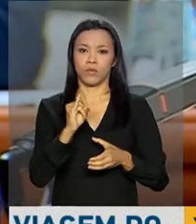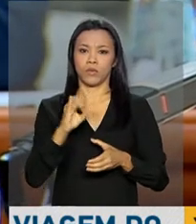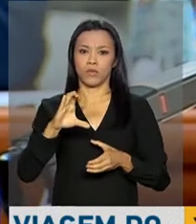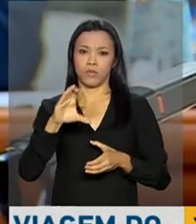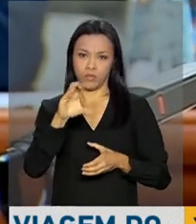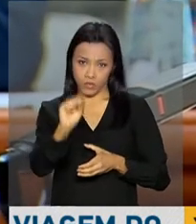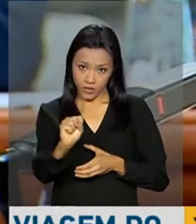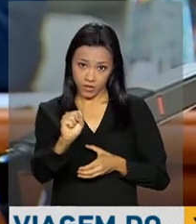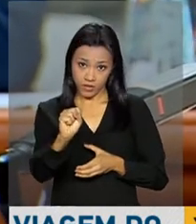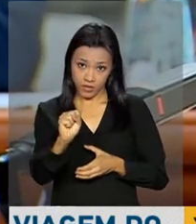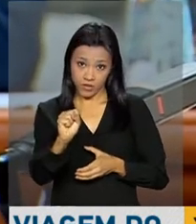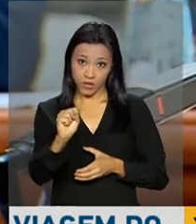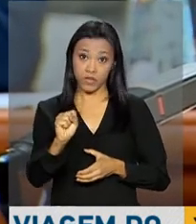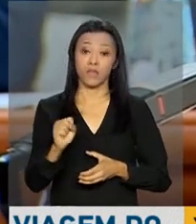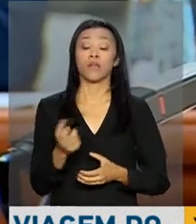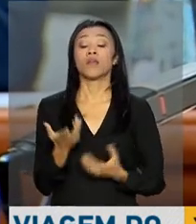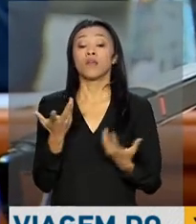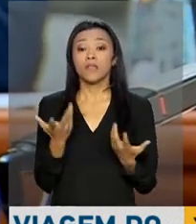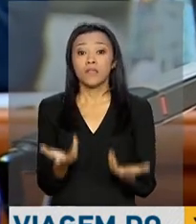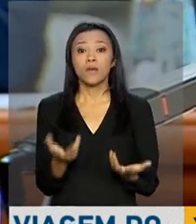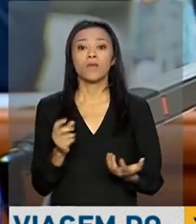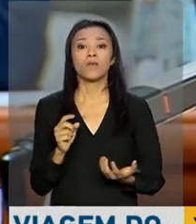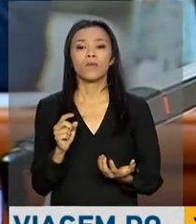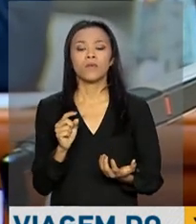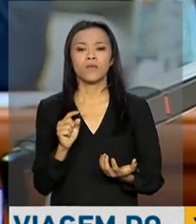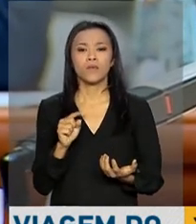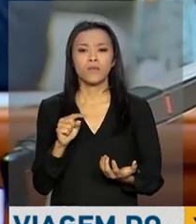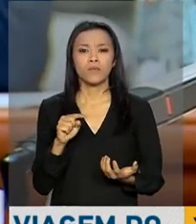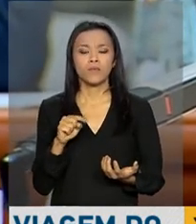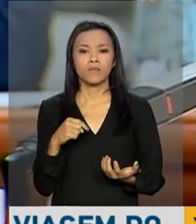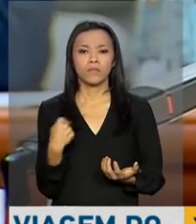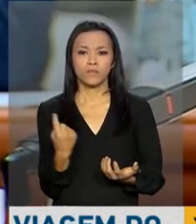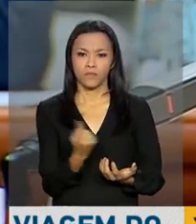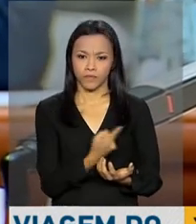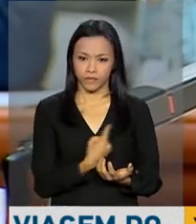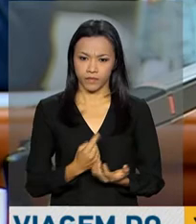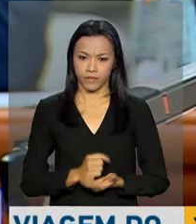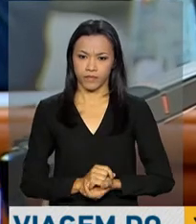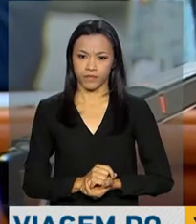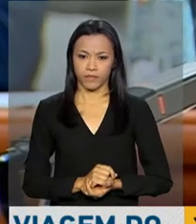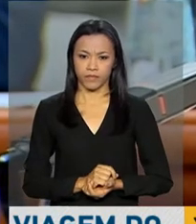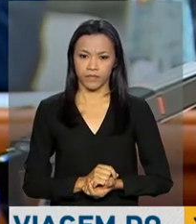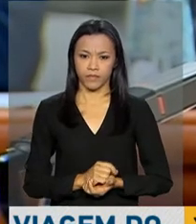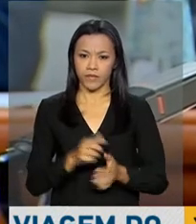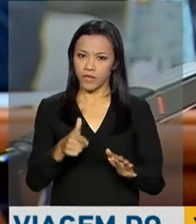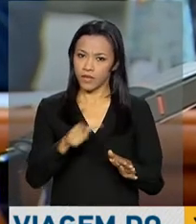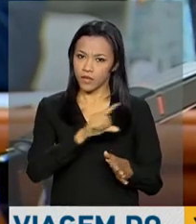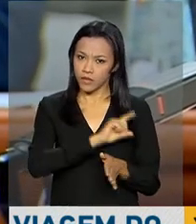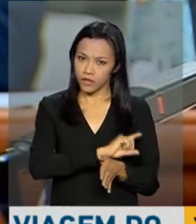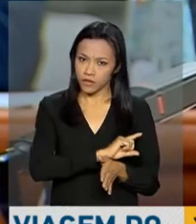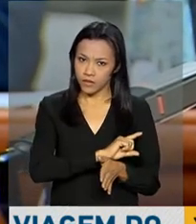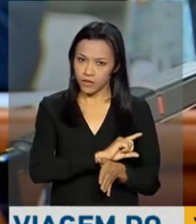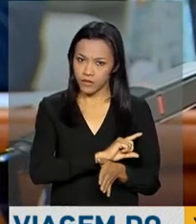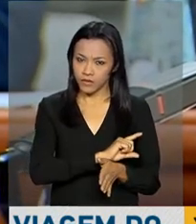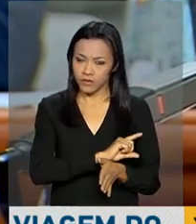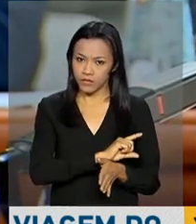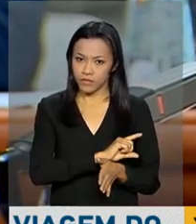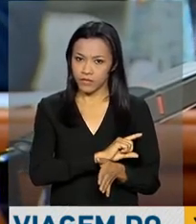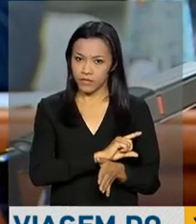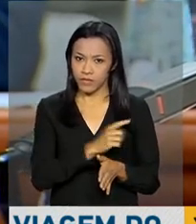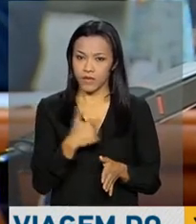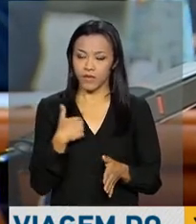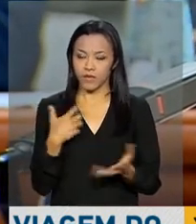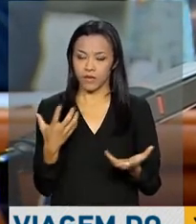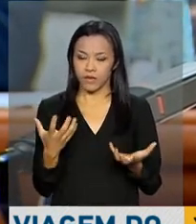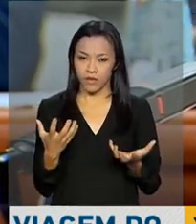o seu presente e como vislumbramos o seu futuro. Antes, contudo, eu quero fazer